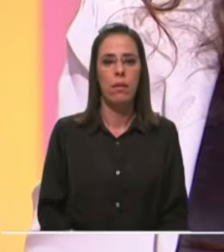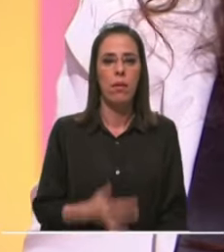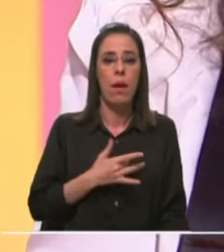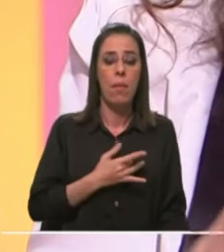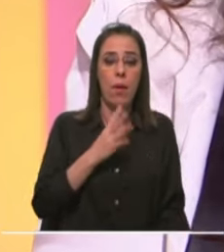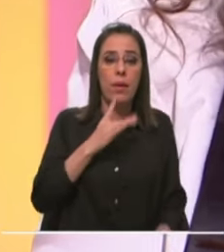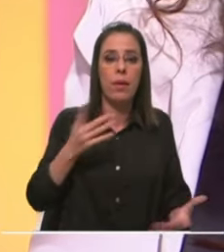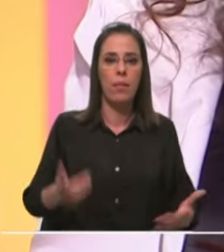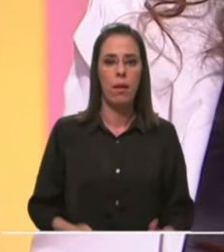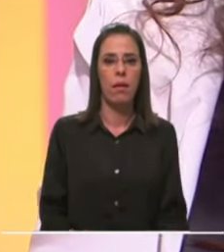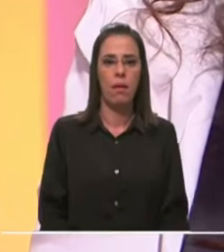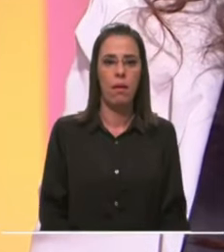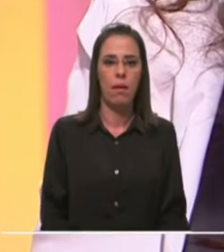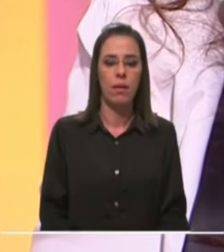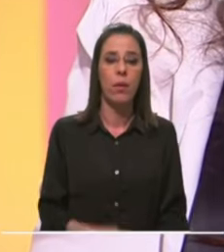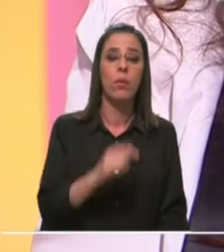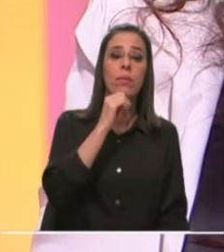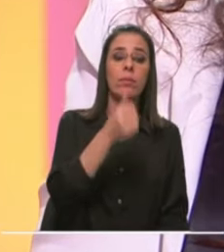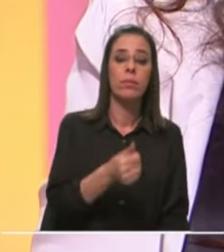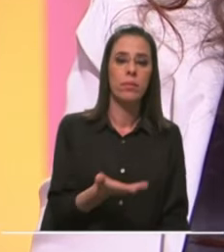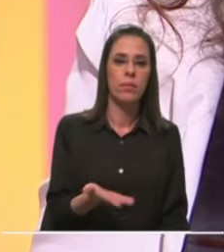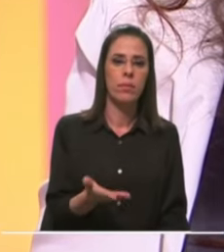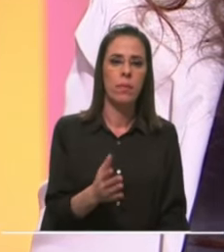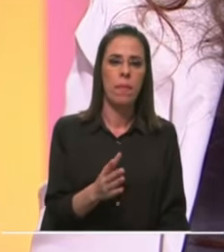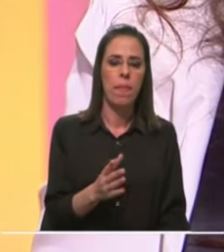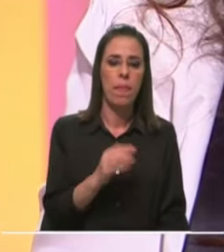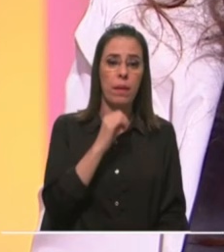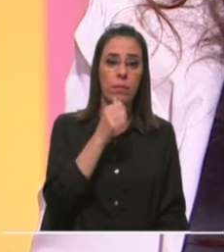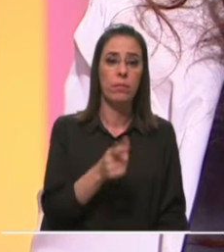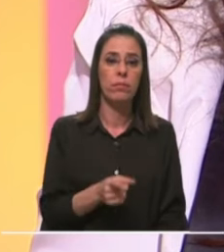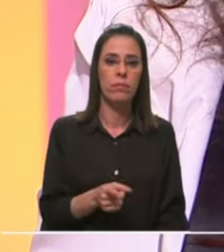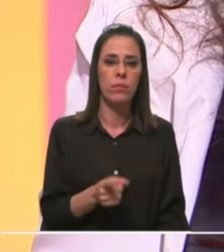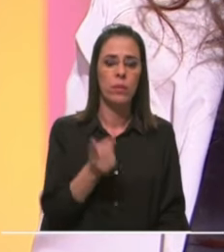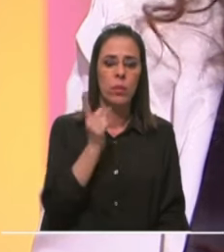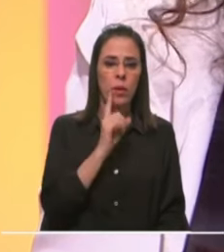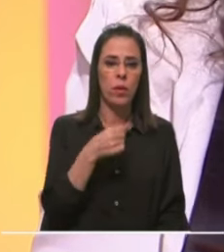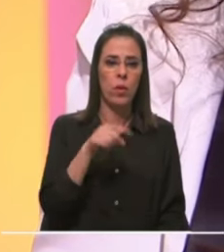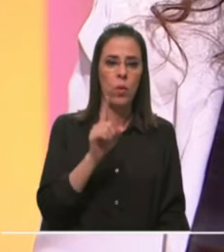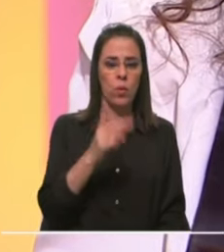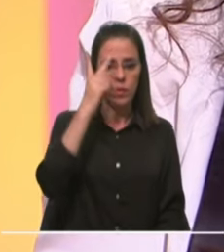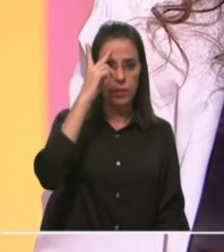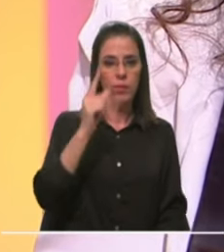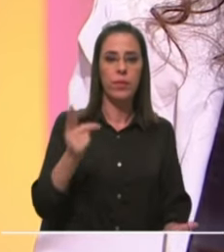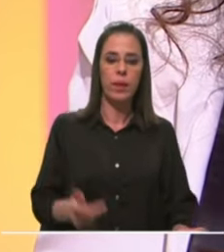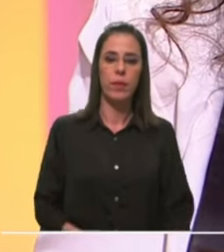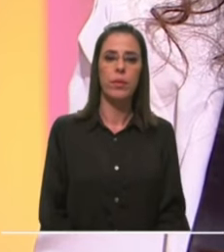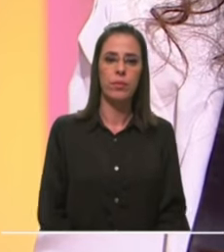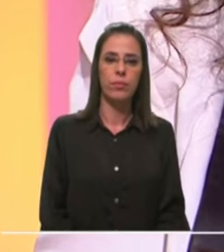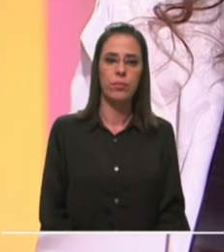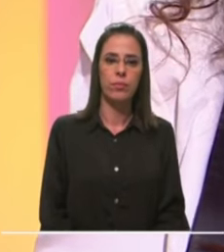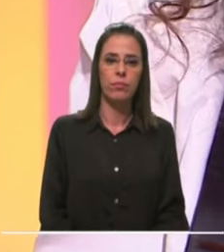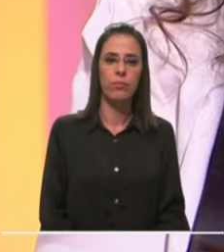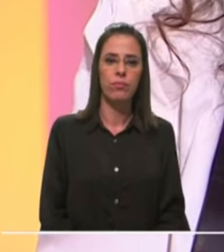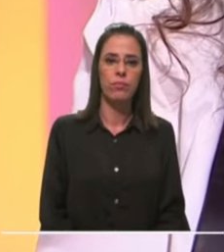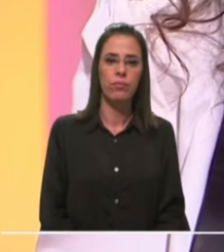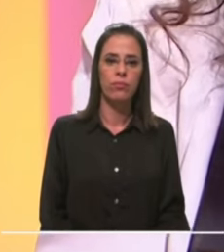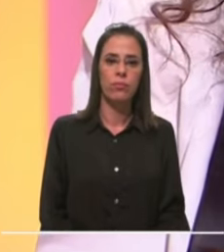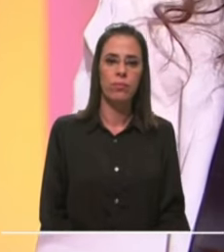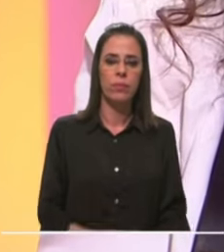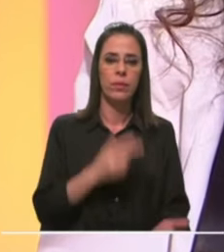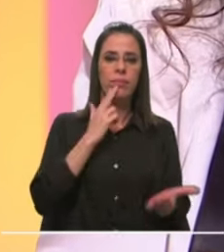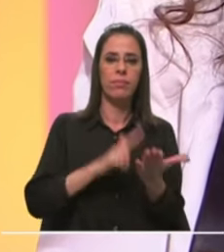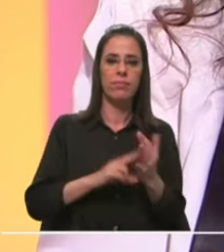humor de mãe é é olha ela partiu há incontornável Ela Partiu no dia 1 de fevereiro